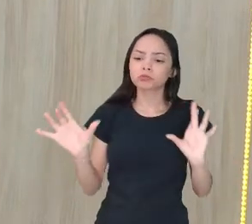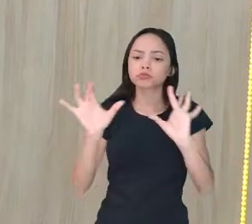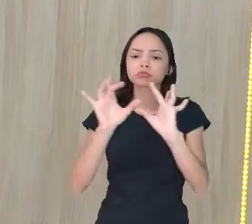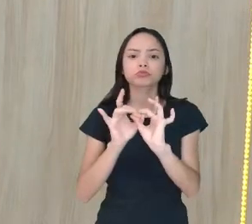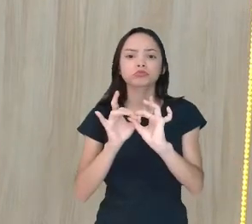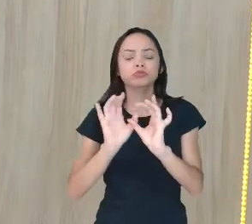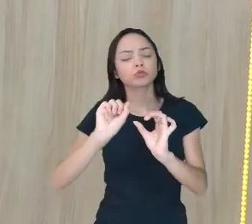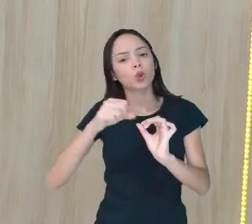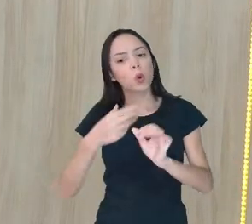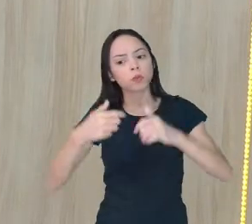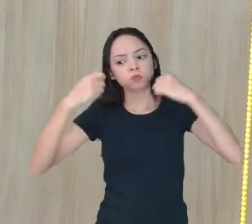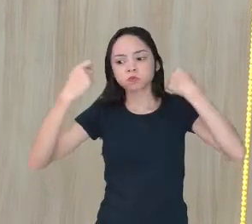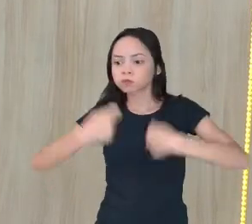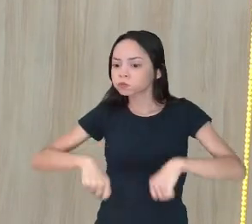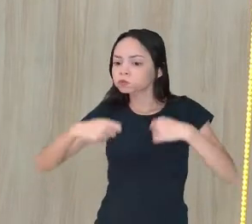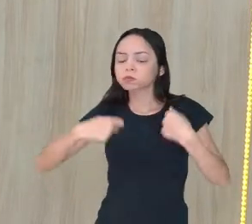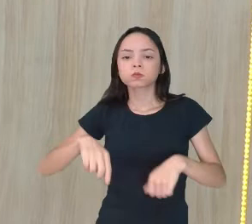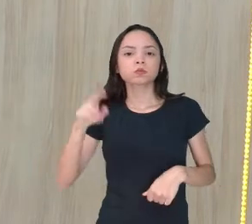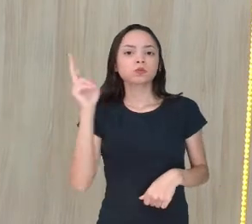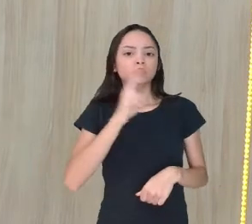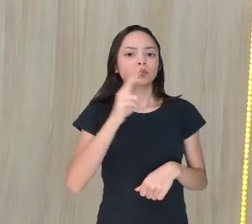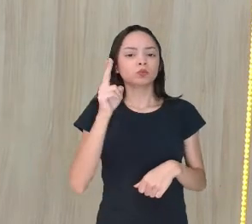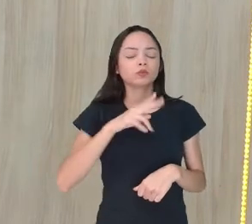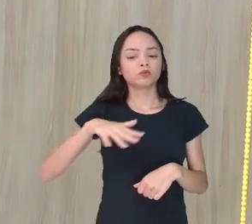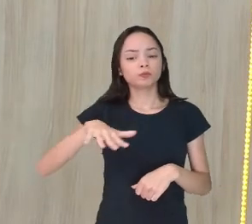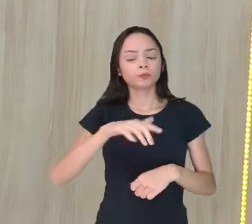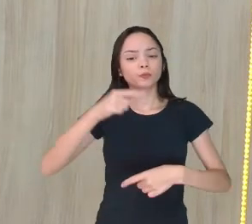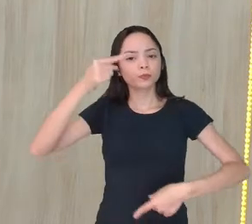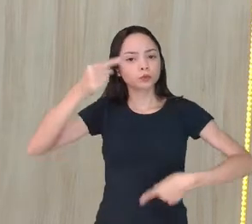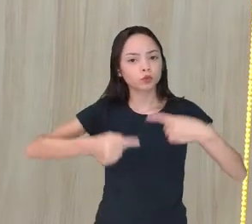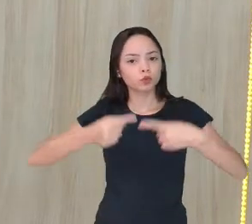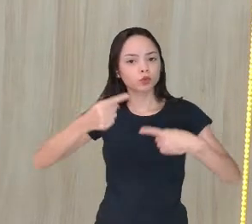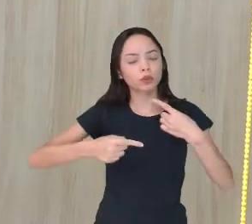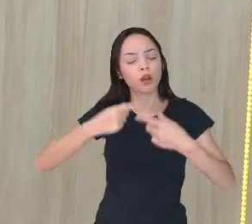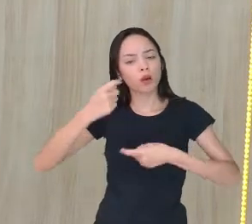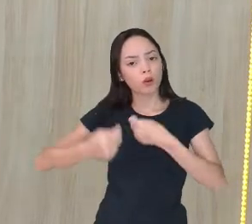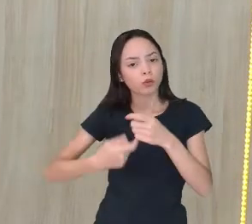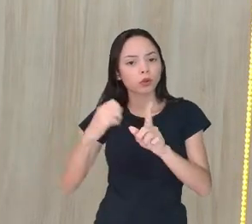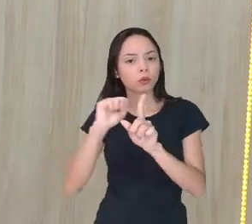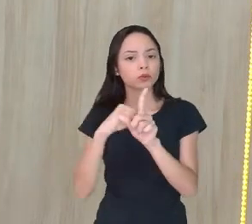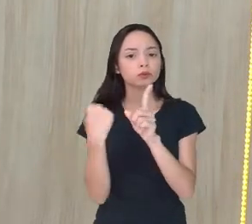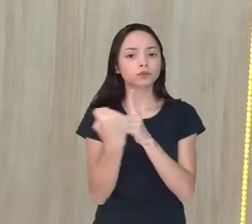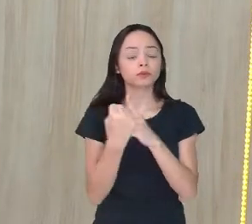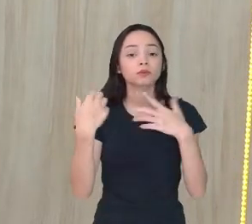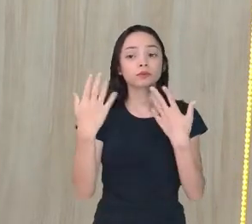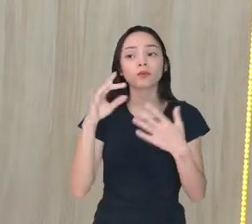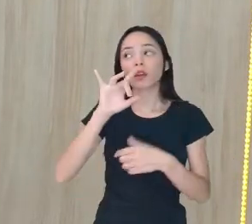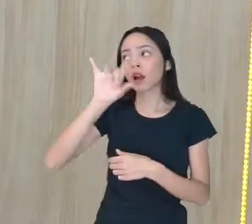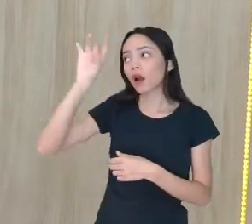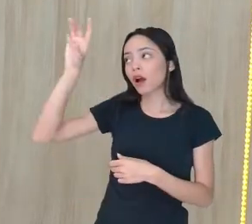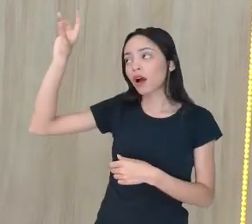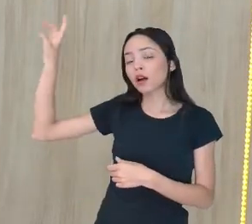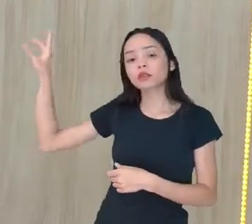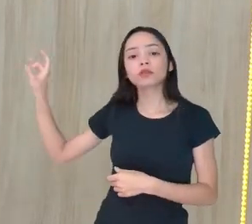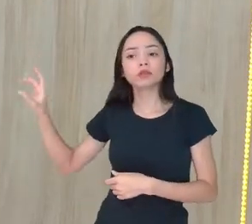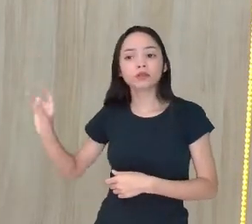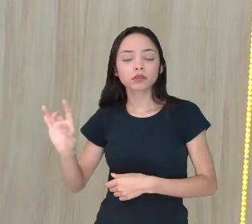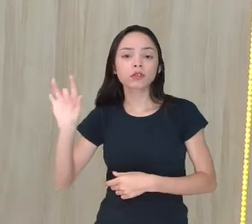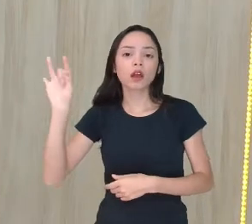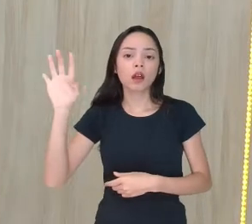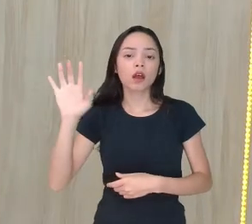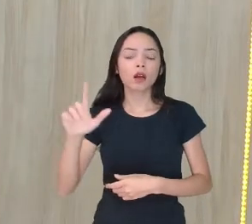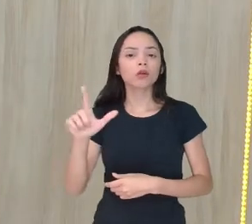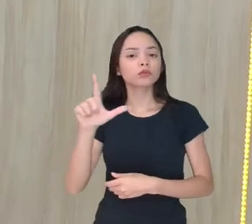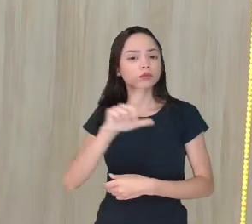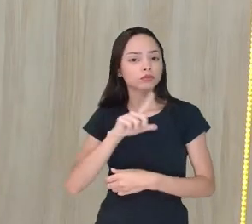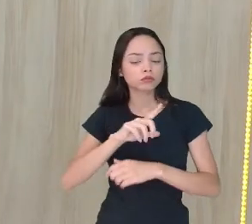demandas, né, ideológicas, políticas, econômicas, sociais. Então cada um desses grupos aqui vai atuar na sua